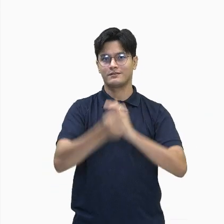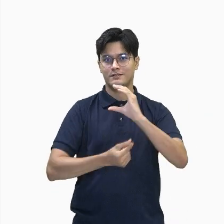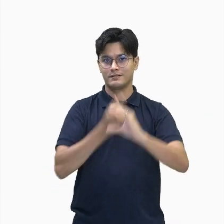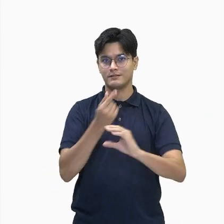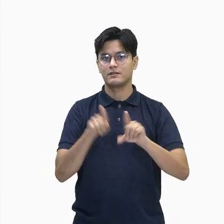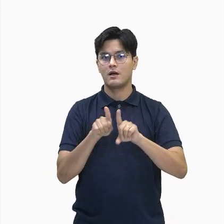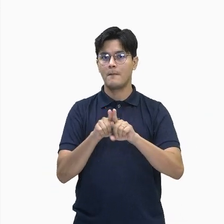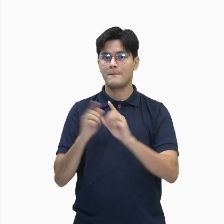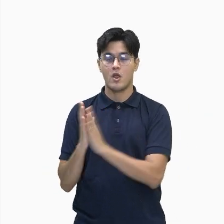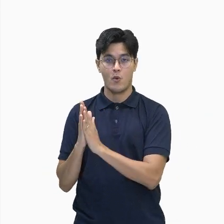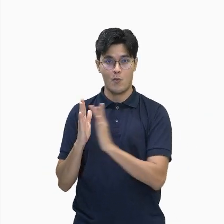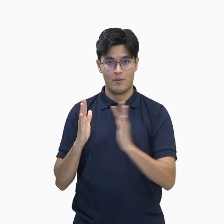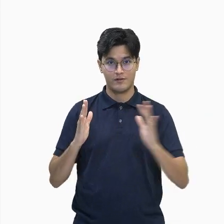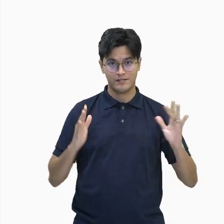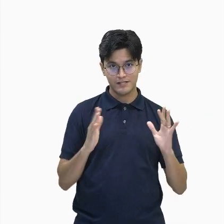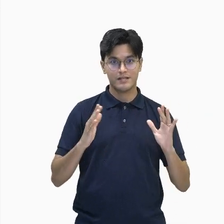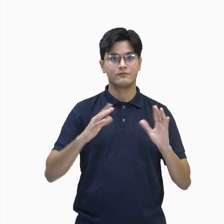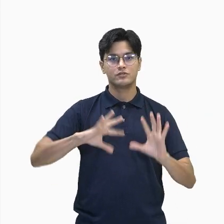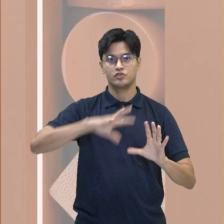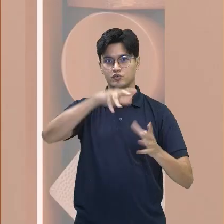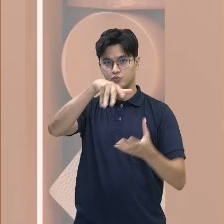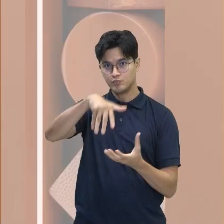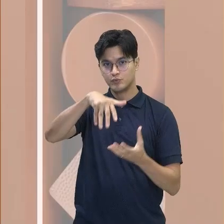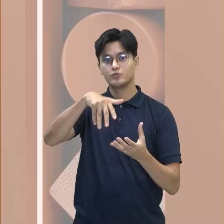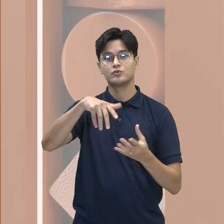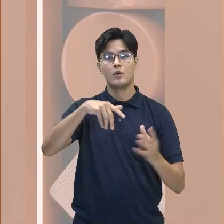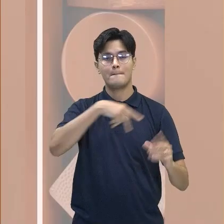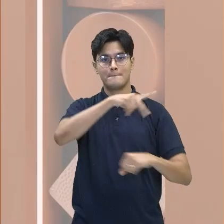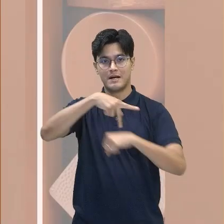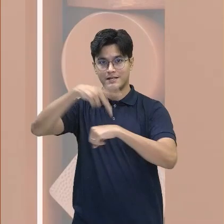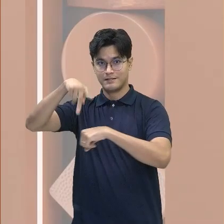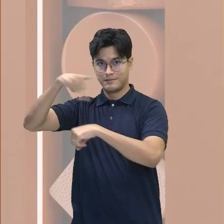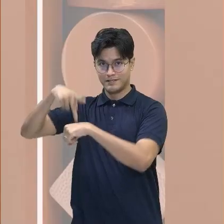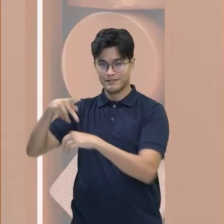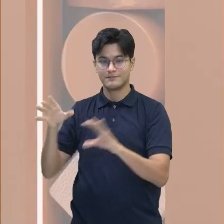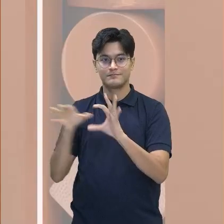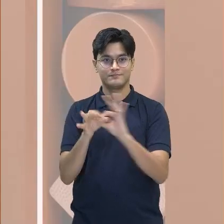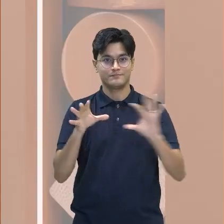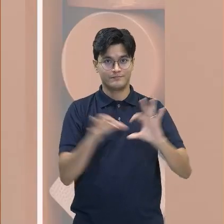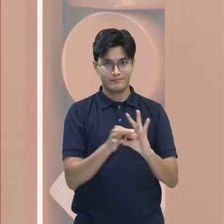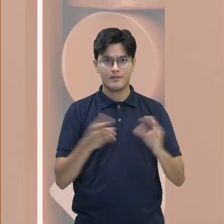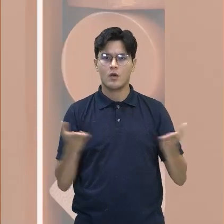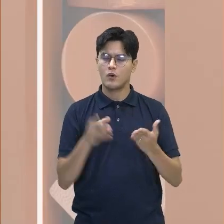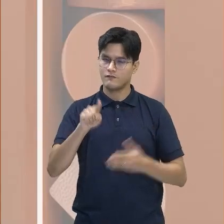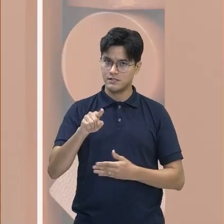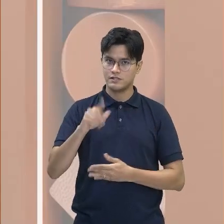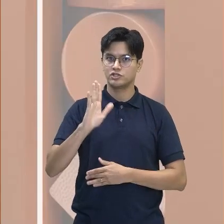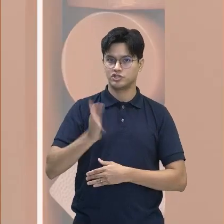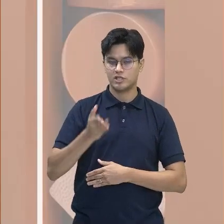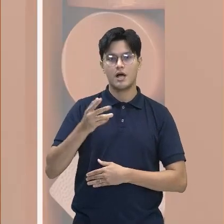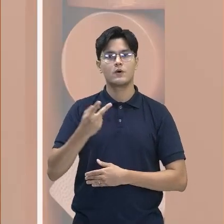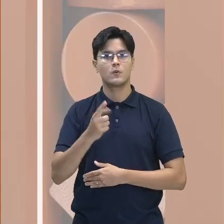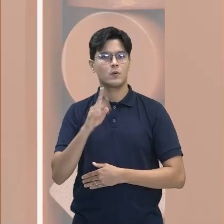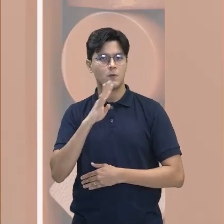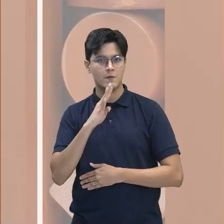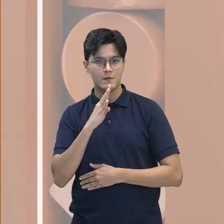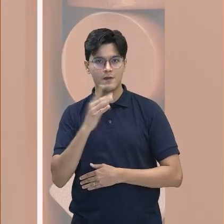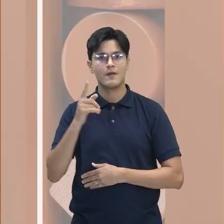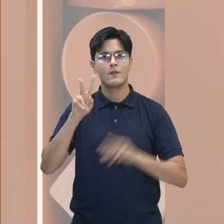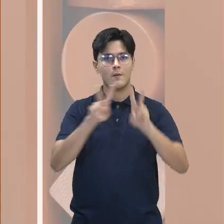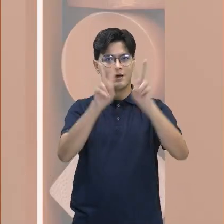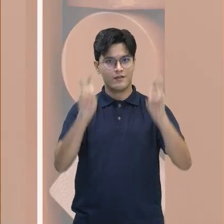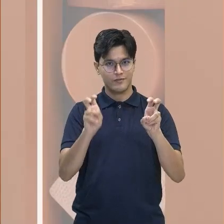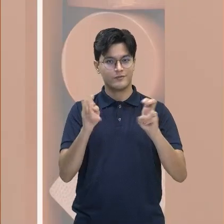de internacionalização do mundo. Agora que vocês já conhecem o objeto de conhecimento da nossa aula, bem como o seu detalhamento, a gente